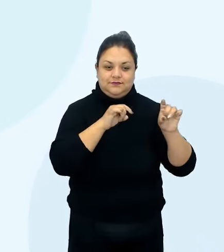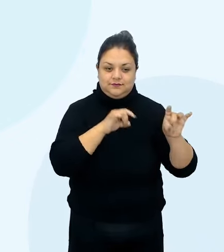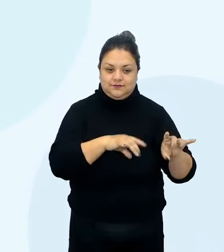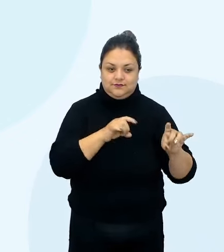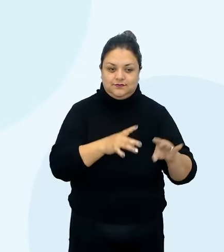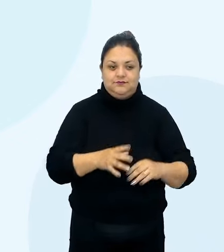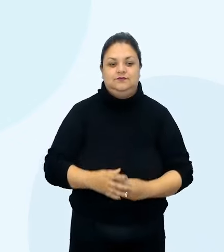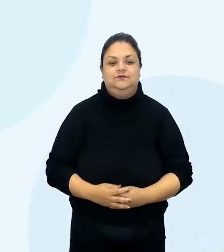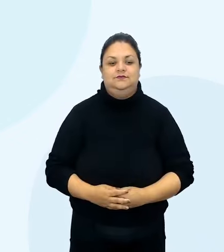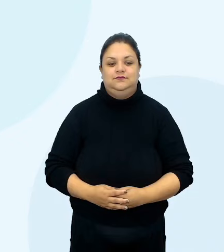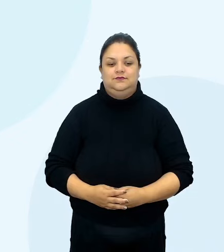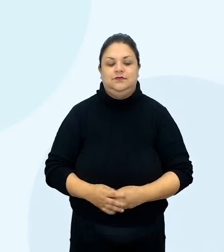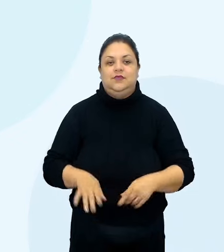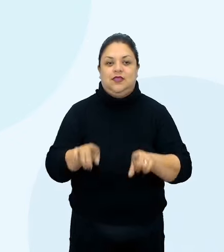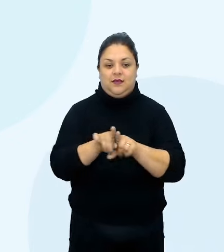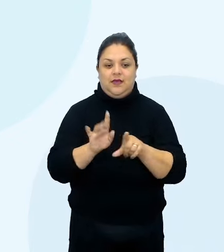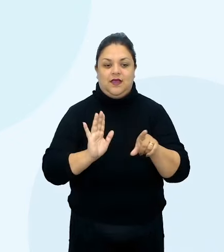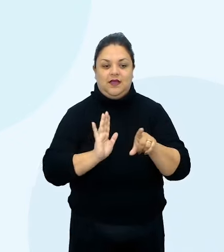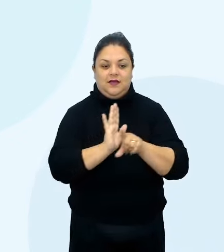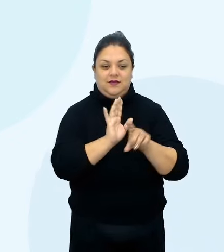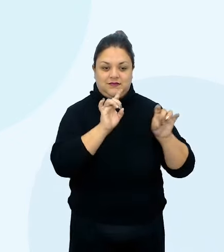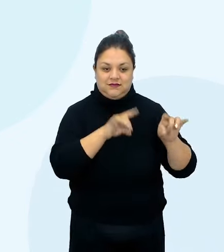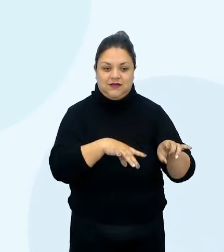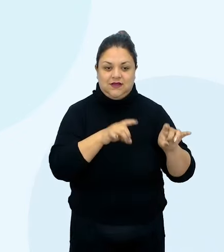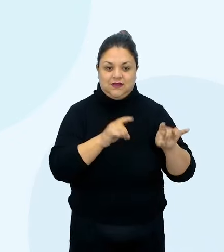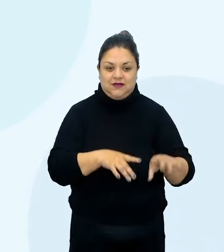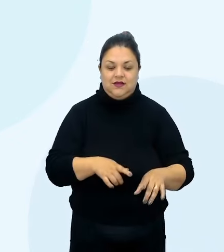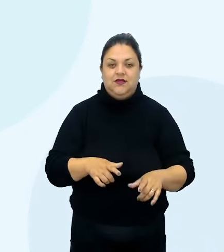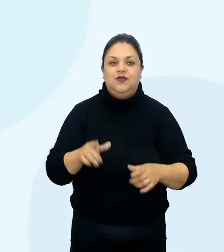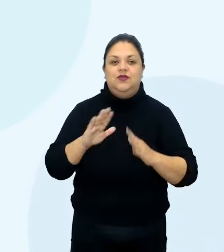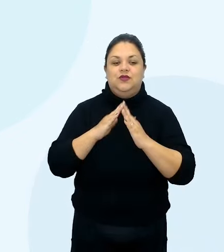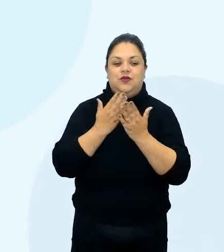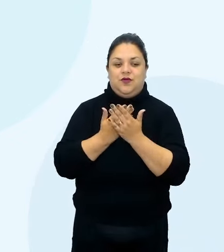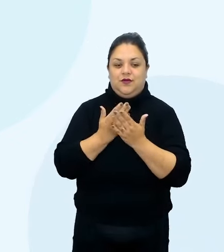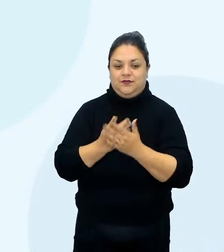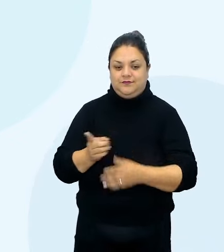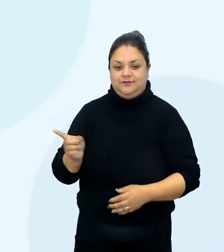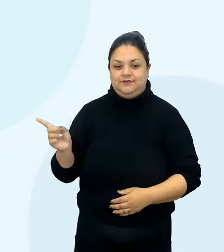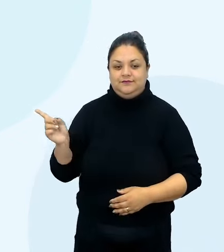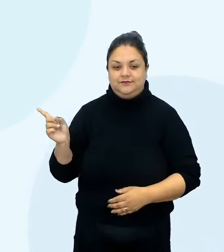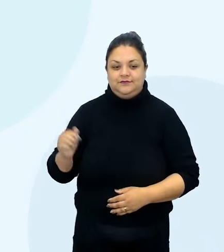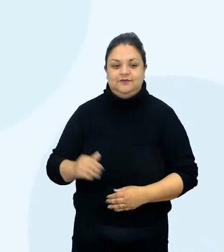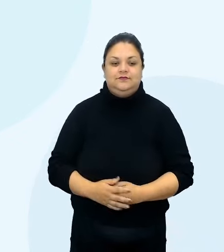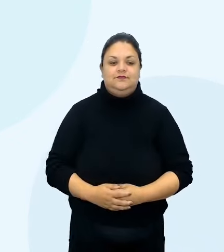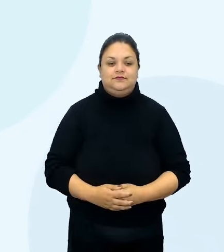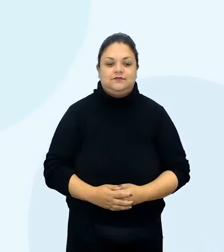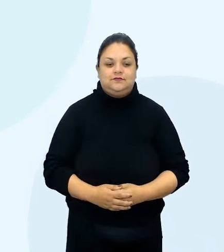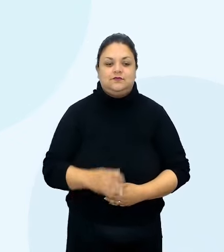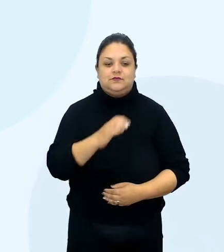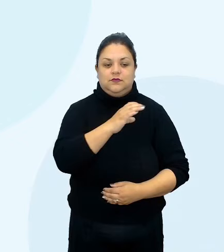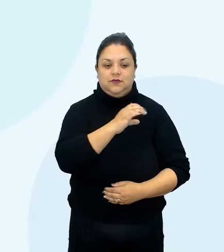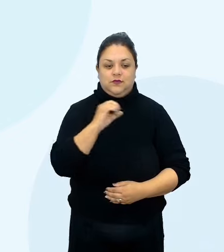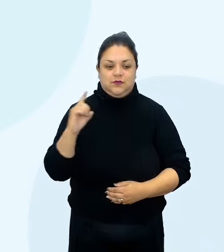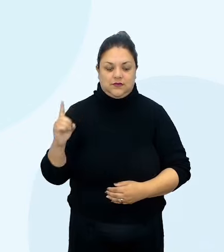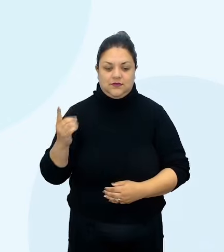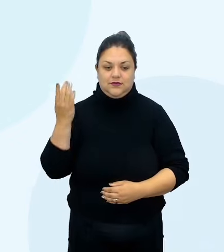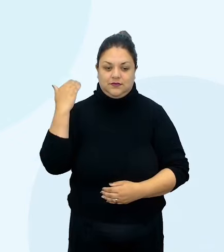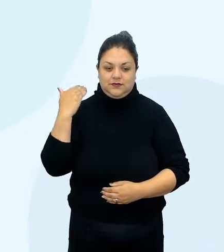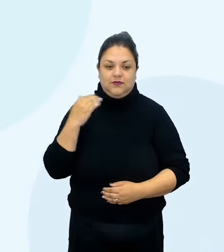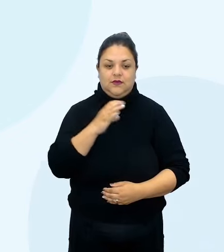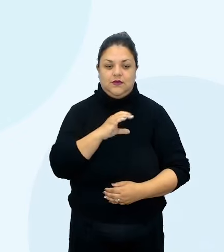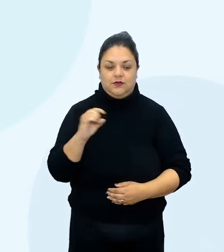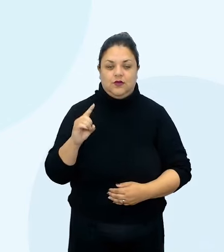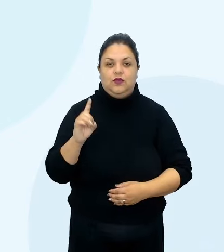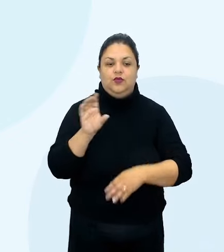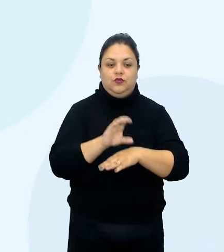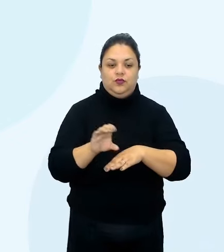também da Perkins School for the Blind. Foi coordenadora da área do curso de